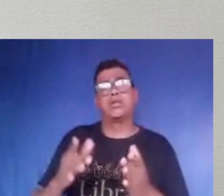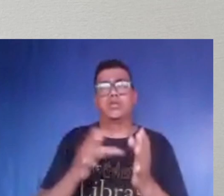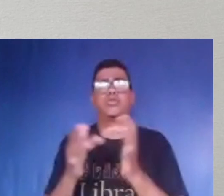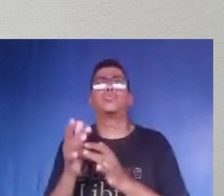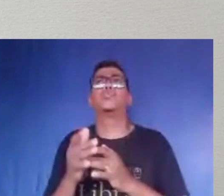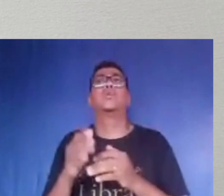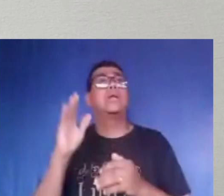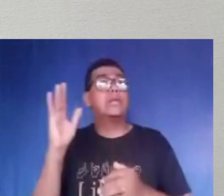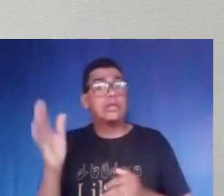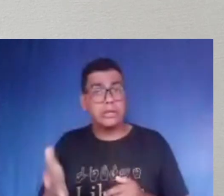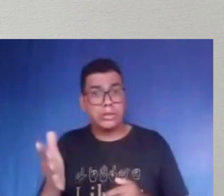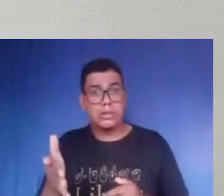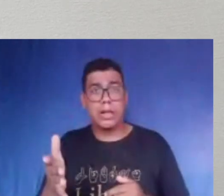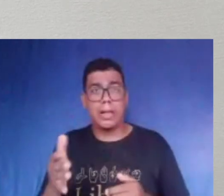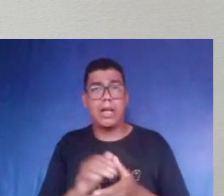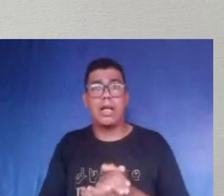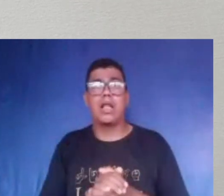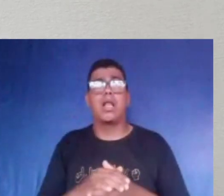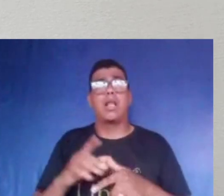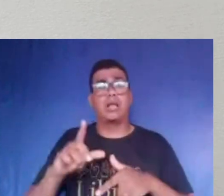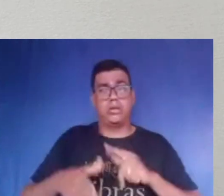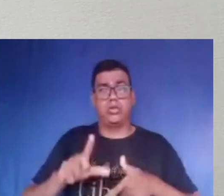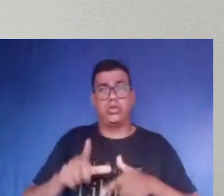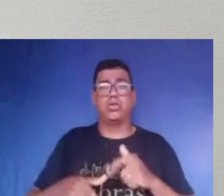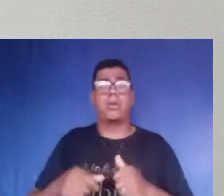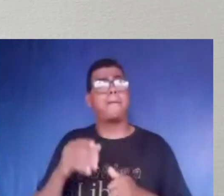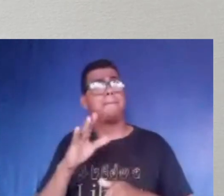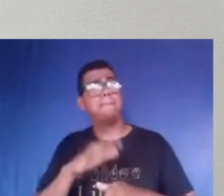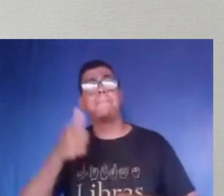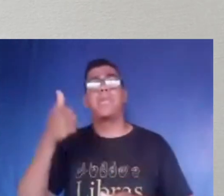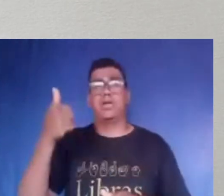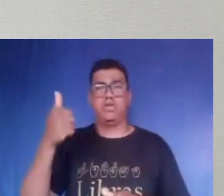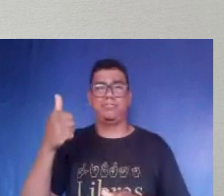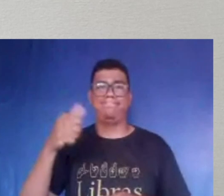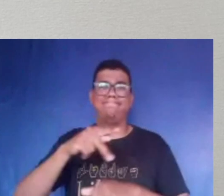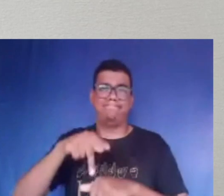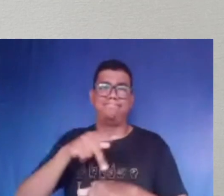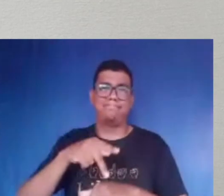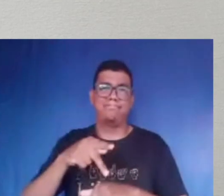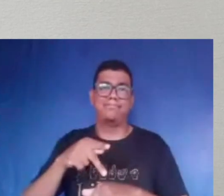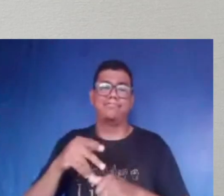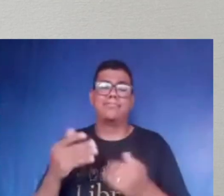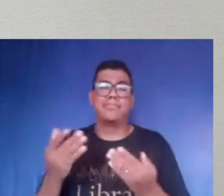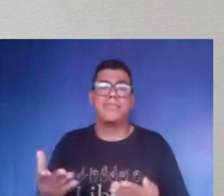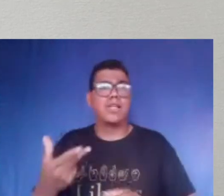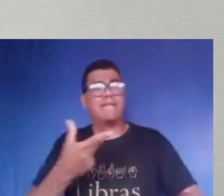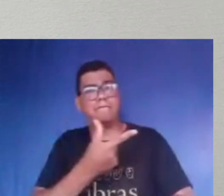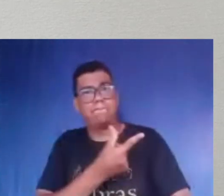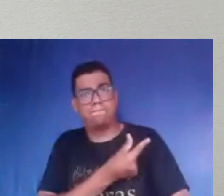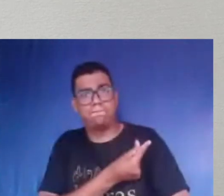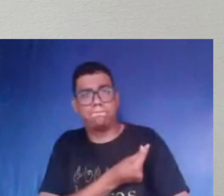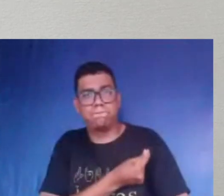pertinho, né, de estar vivendo em uma situação muito mais confortável, né, com a vacinação, após uma